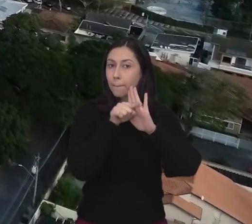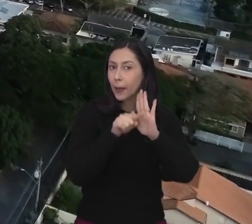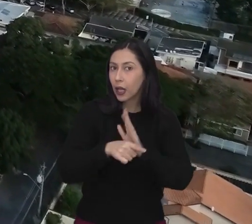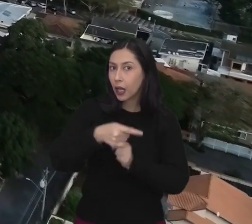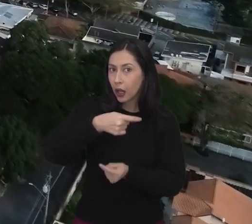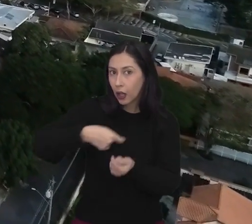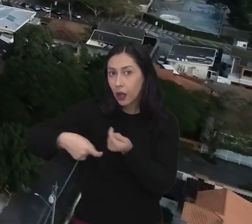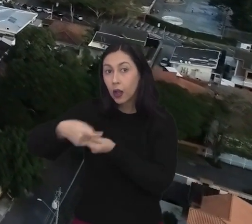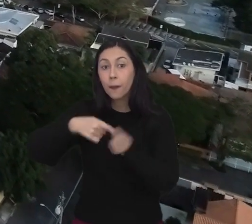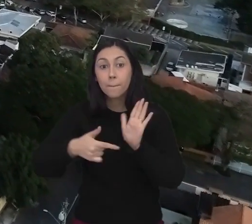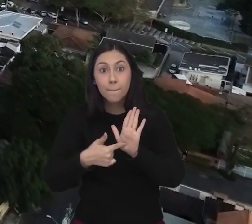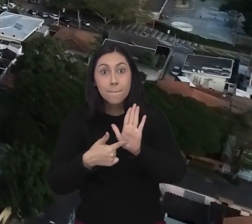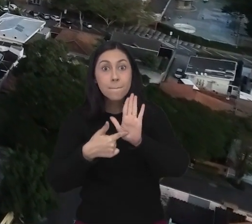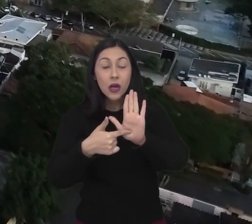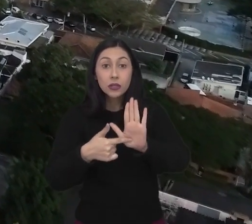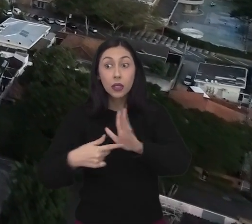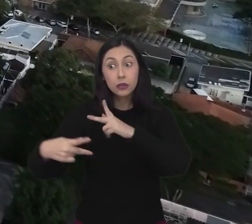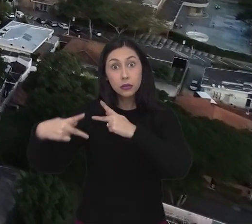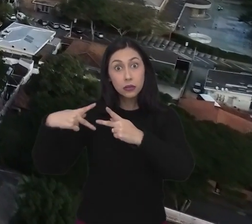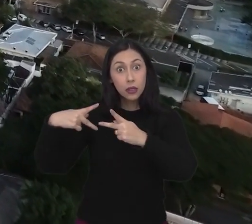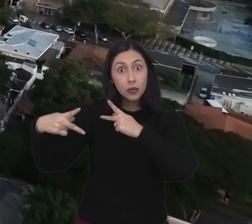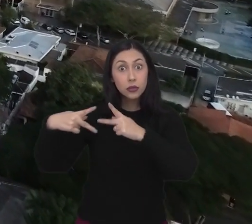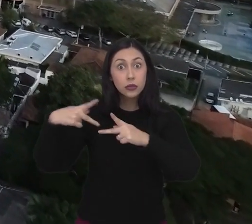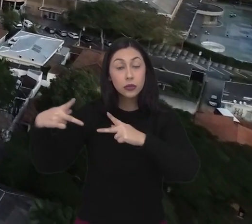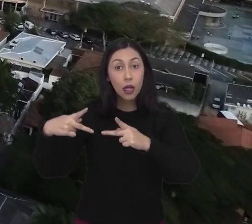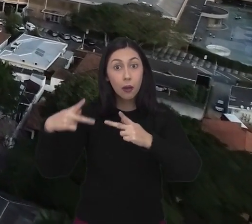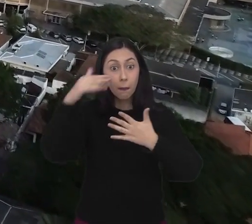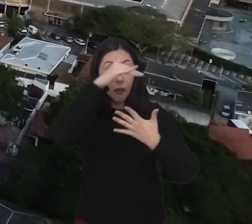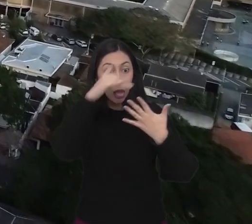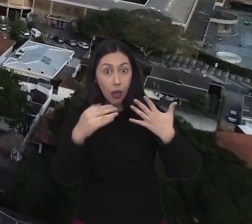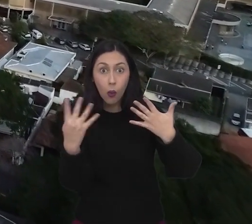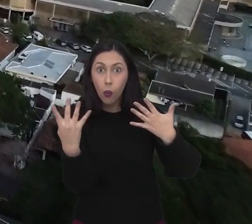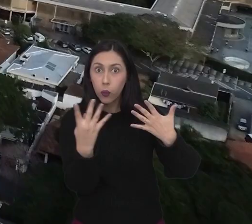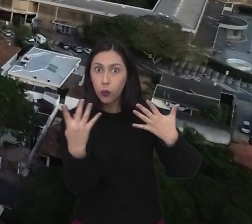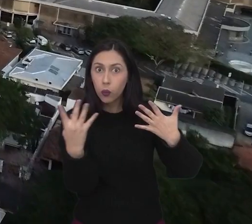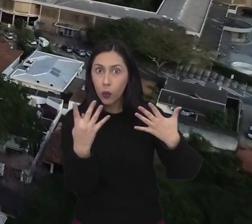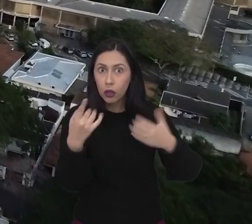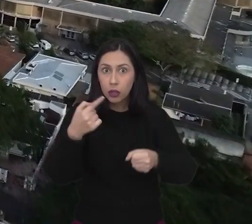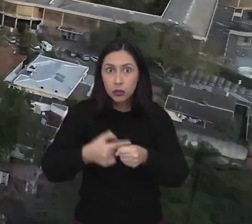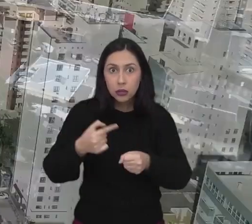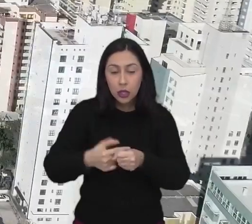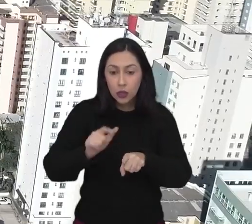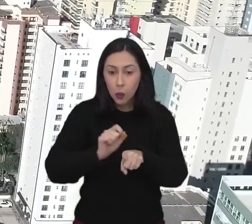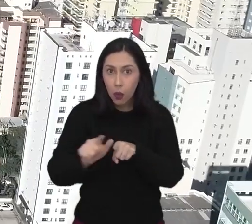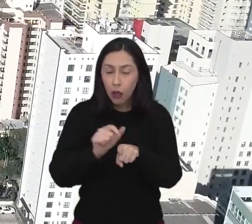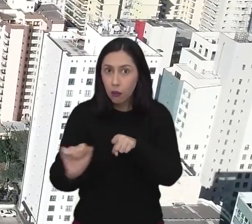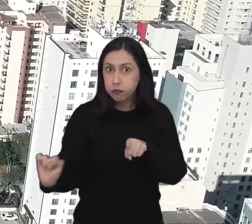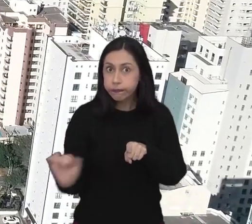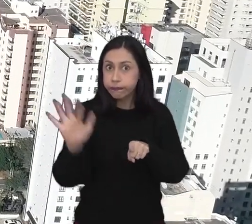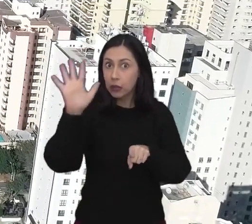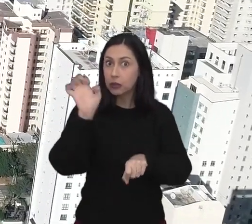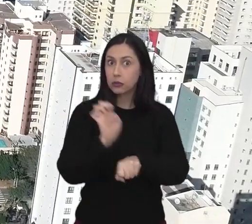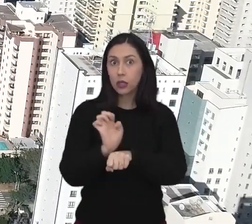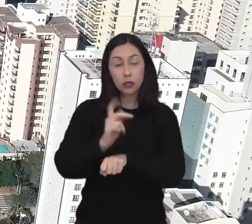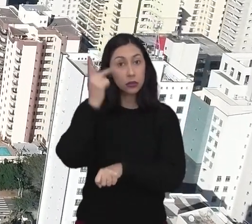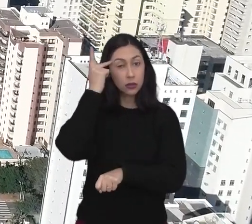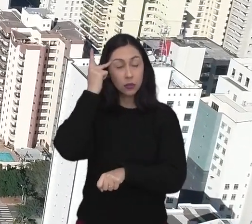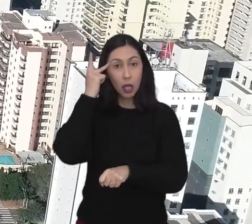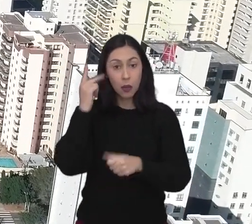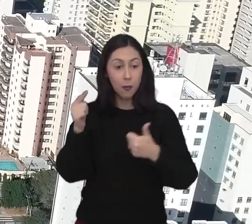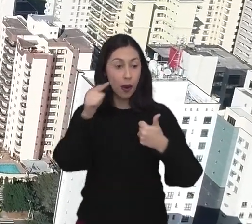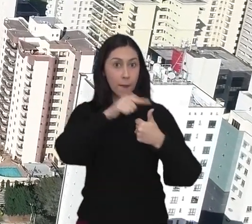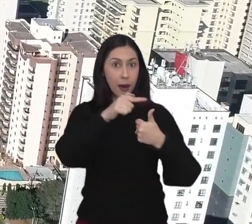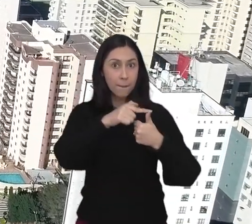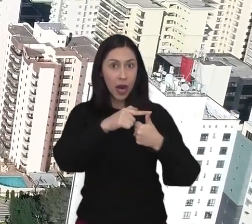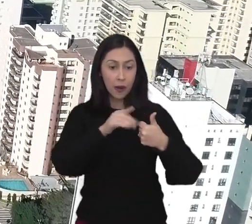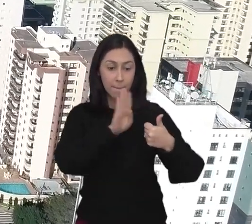FIPE, Fundação Instituto de Pesquisas Econômicas, mostrou que São José dos Campos ocupa a 4ª posição dos municípios com o aluguel mais caro